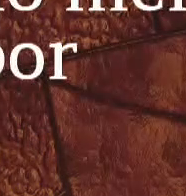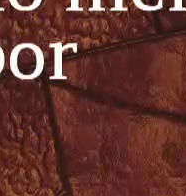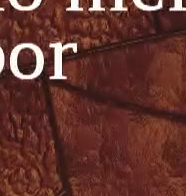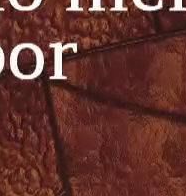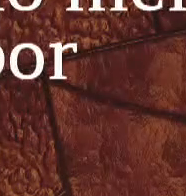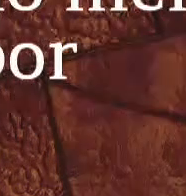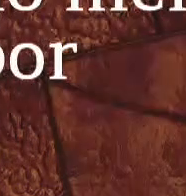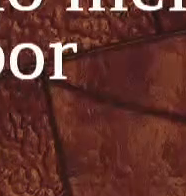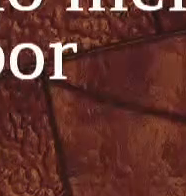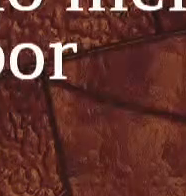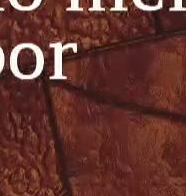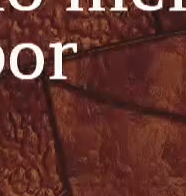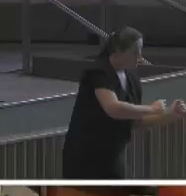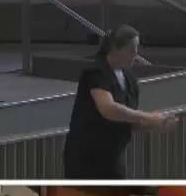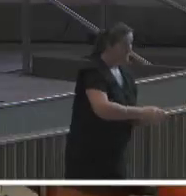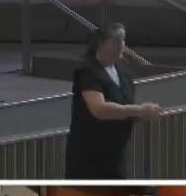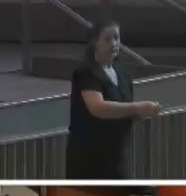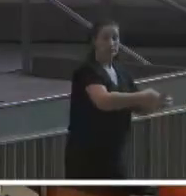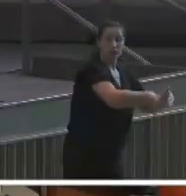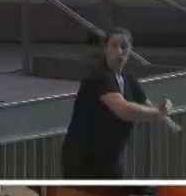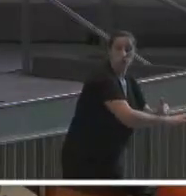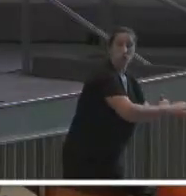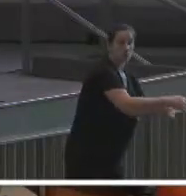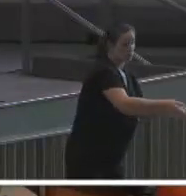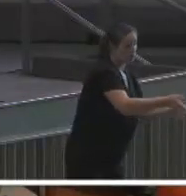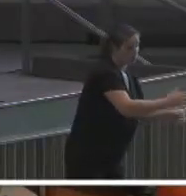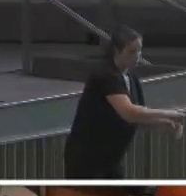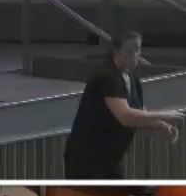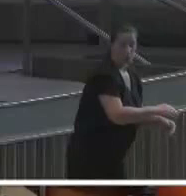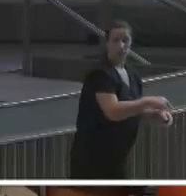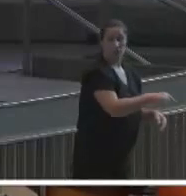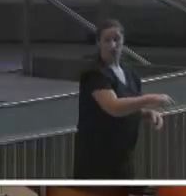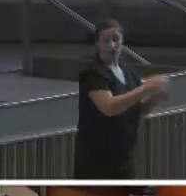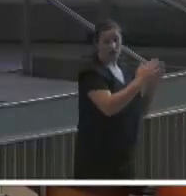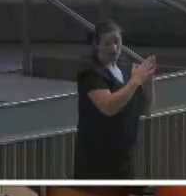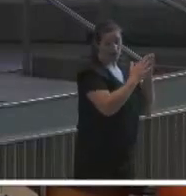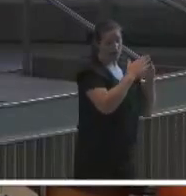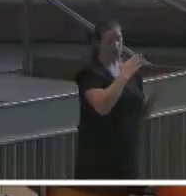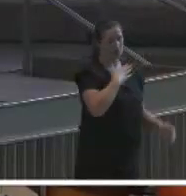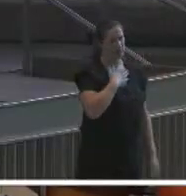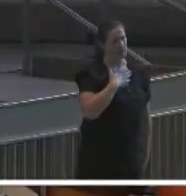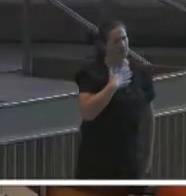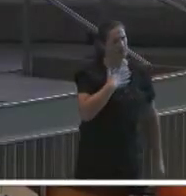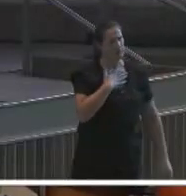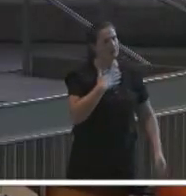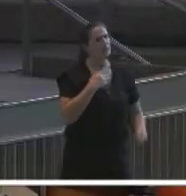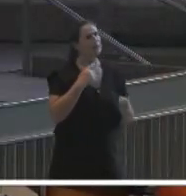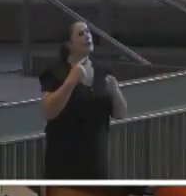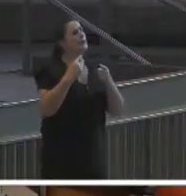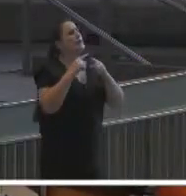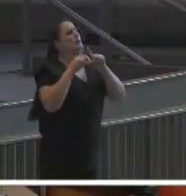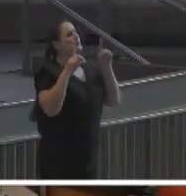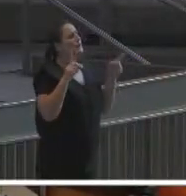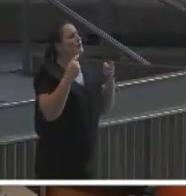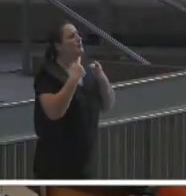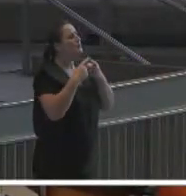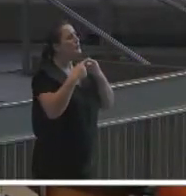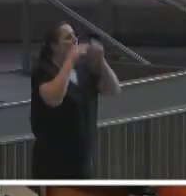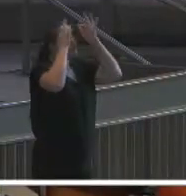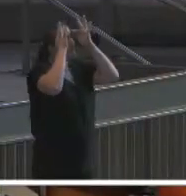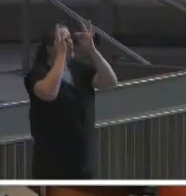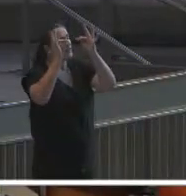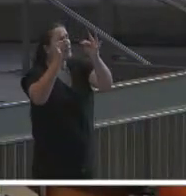por baixo. Por que a infidelidade é coisa tão séria aos olhos de